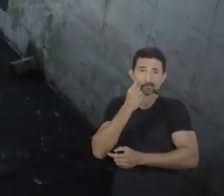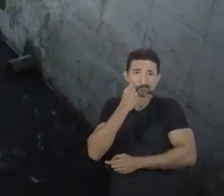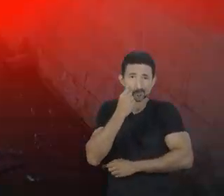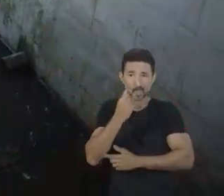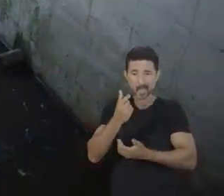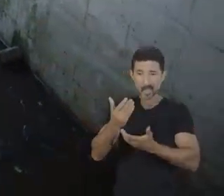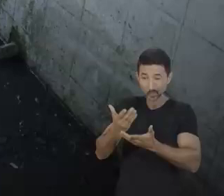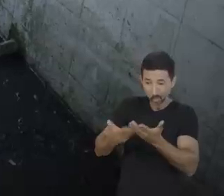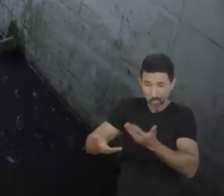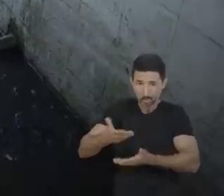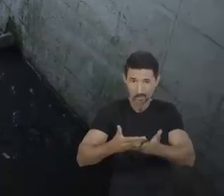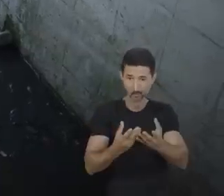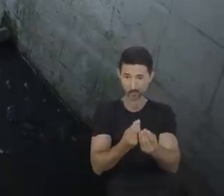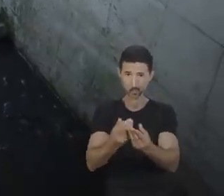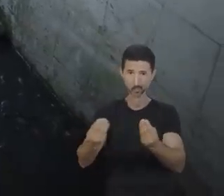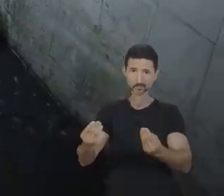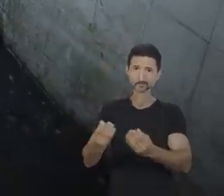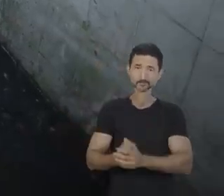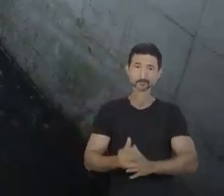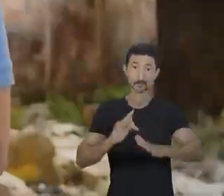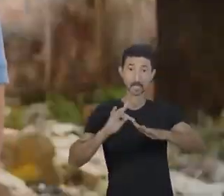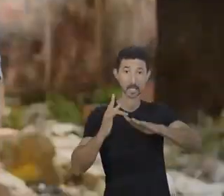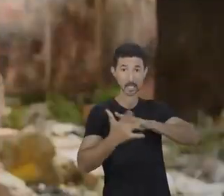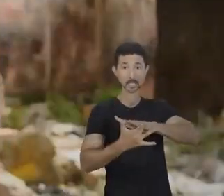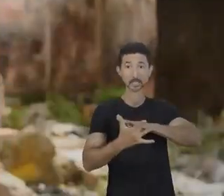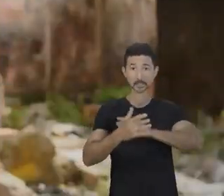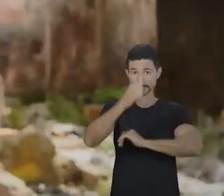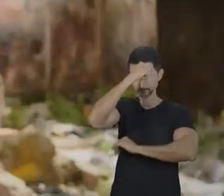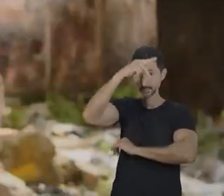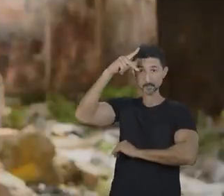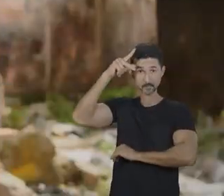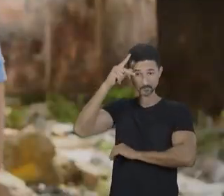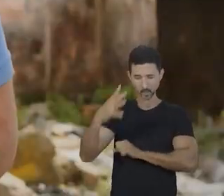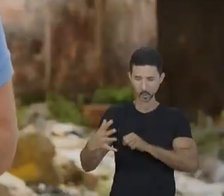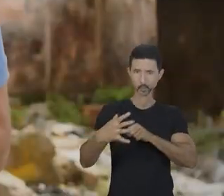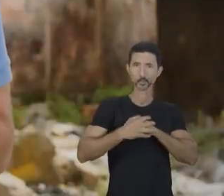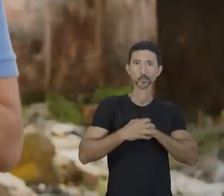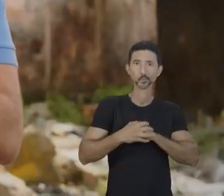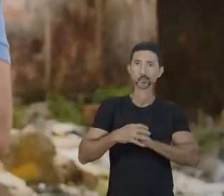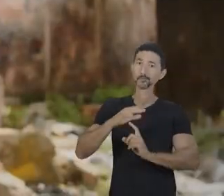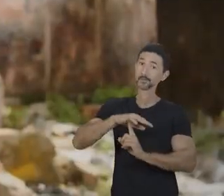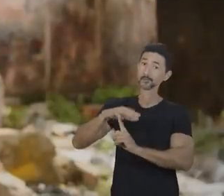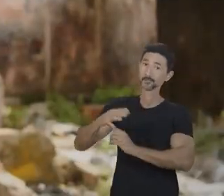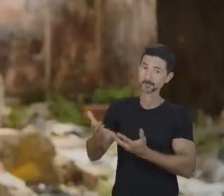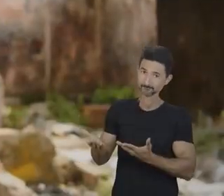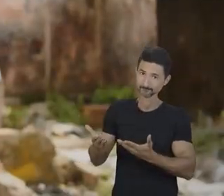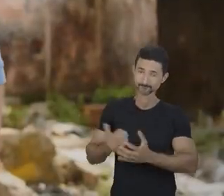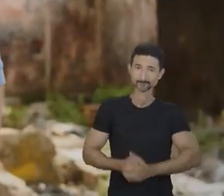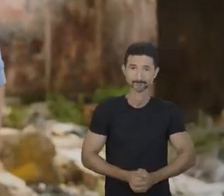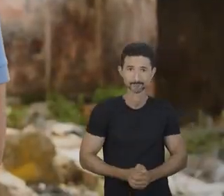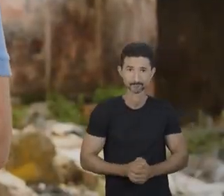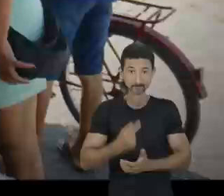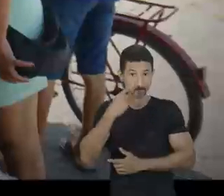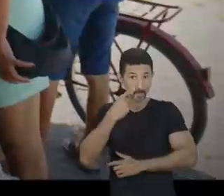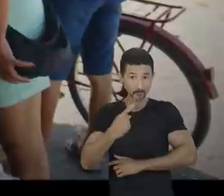os ratos aqui brinco de pira. Nas redes sociais do prefeito, ele esconde isso do